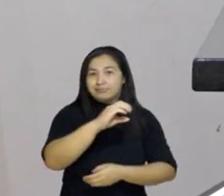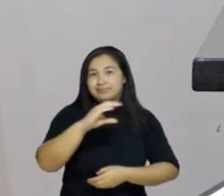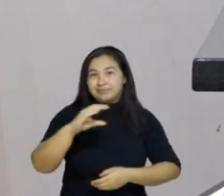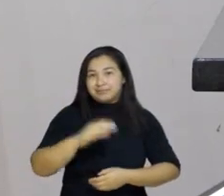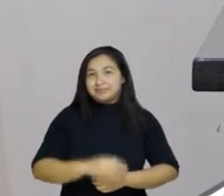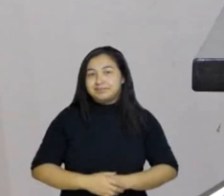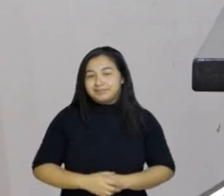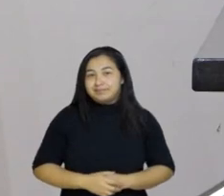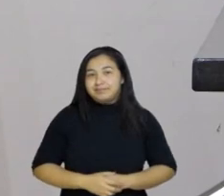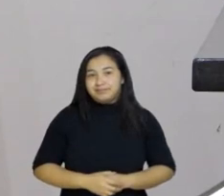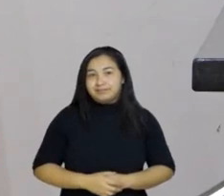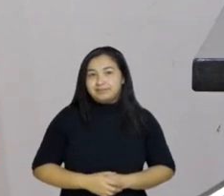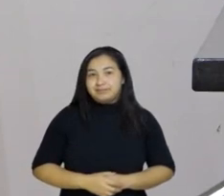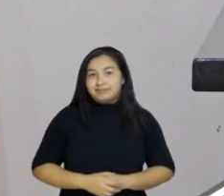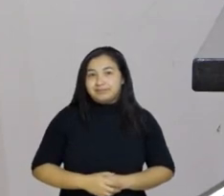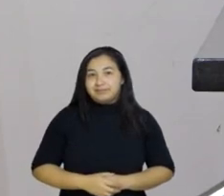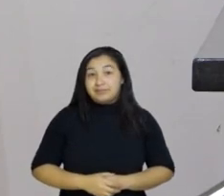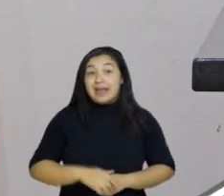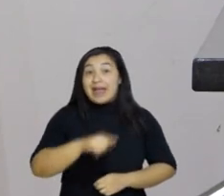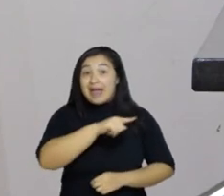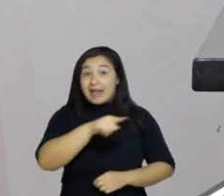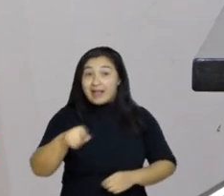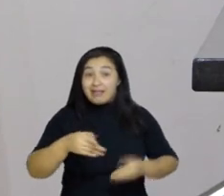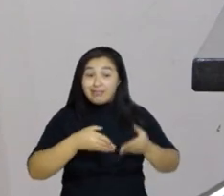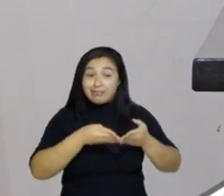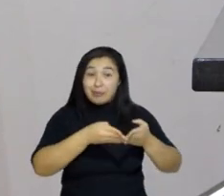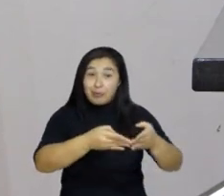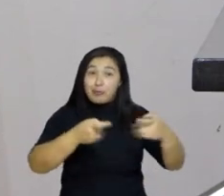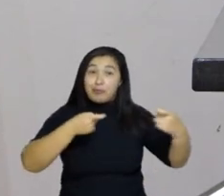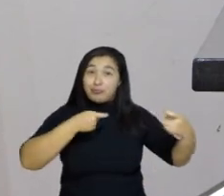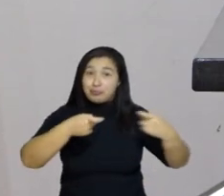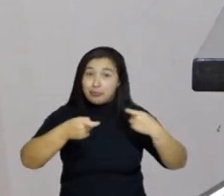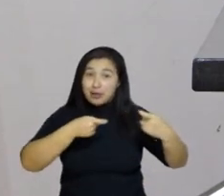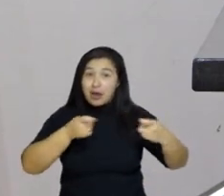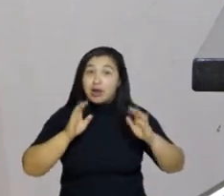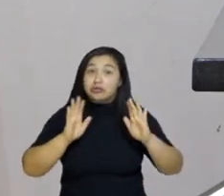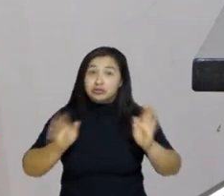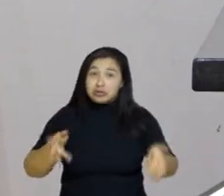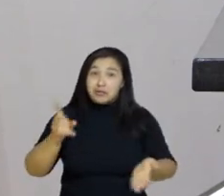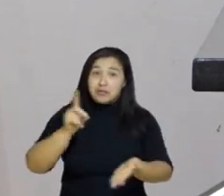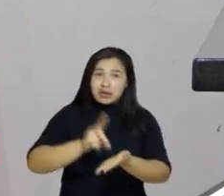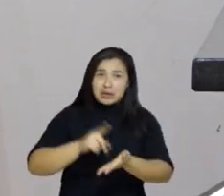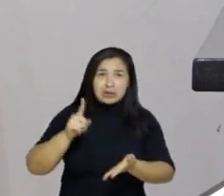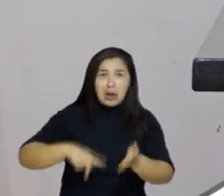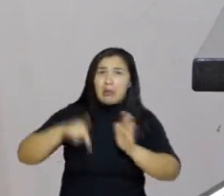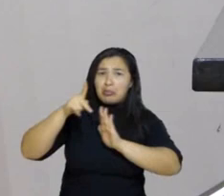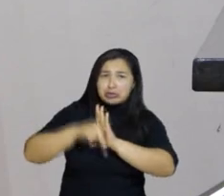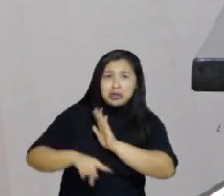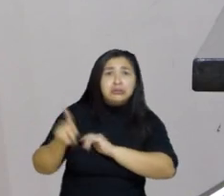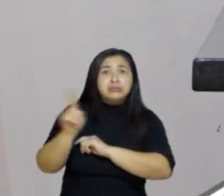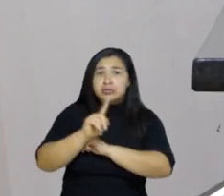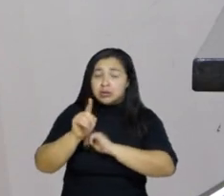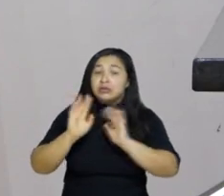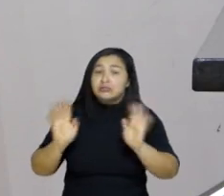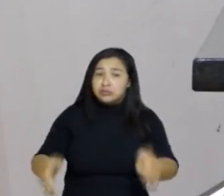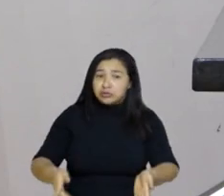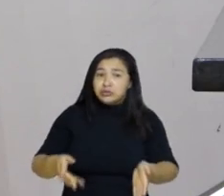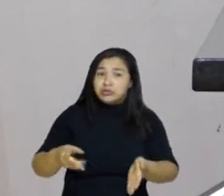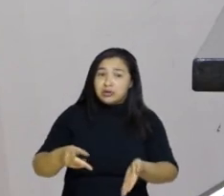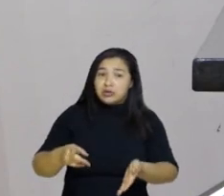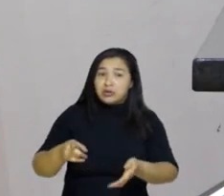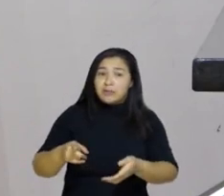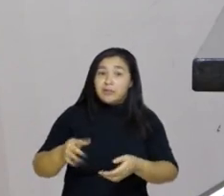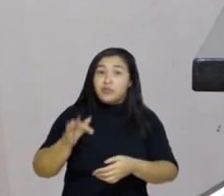Catarina. Esses navios, eles já é uma realidade, isso aqui não é um projeto, não é algo para o futuro,